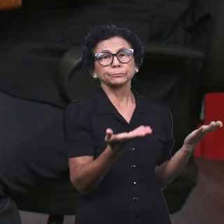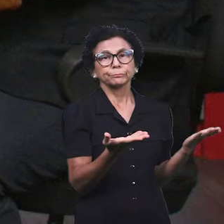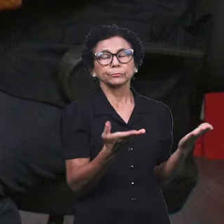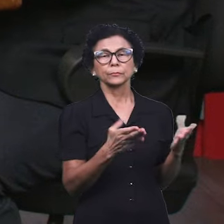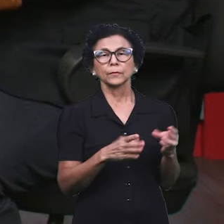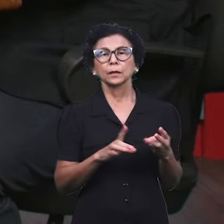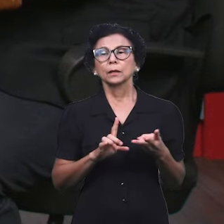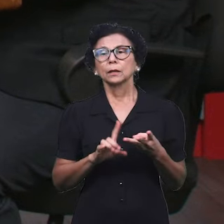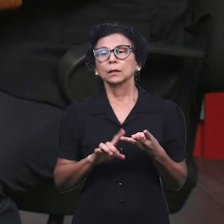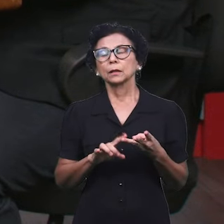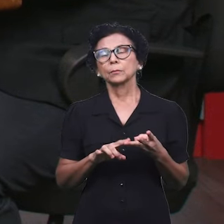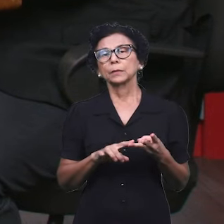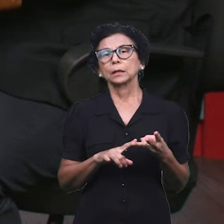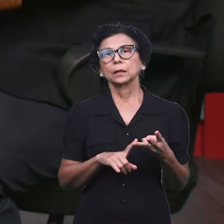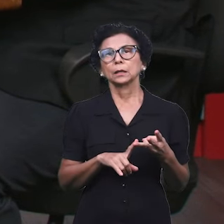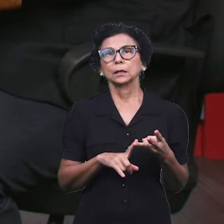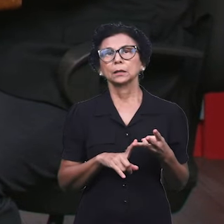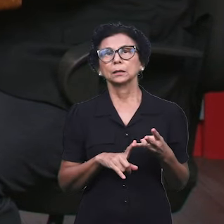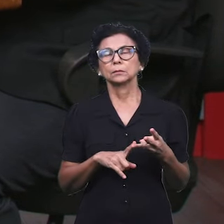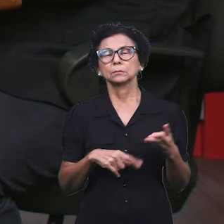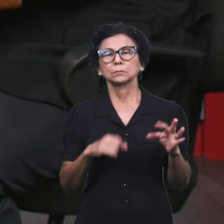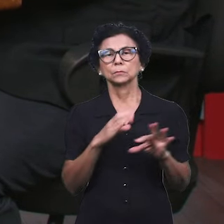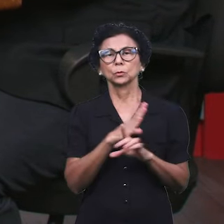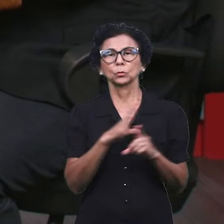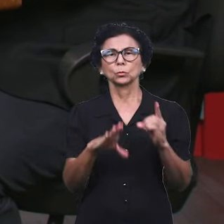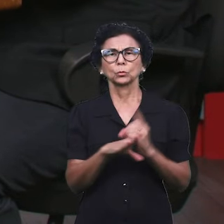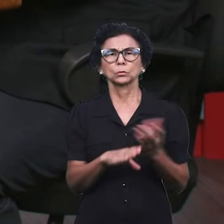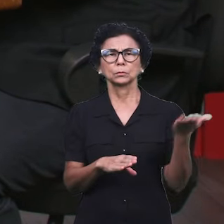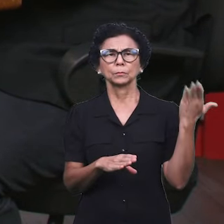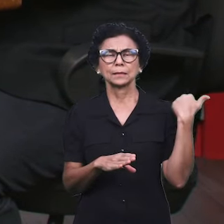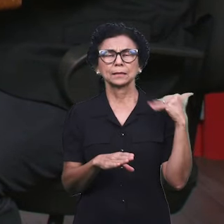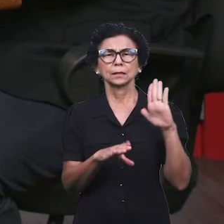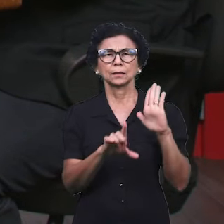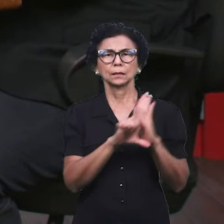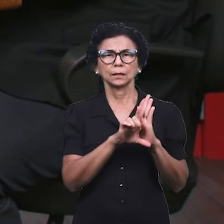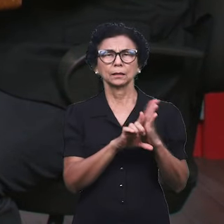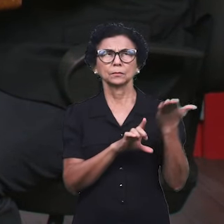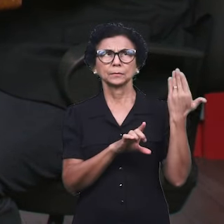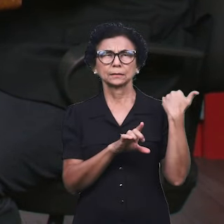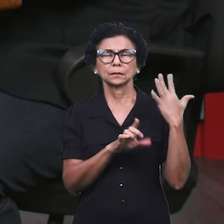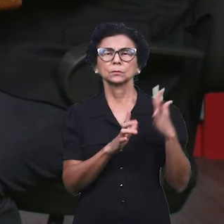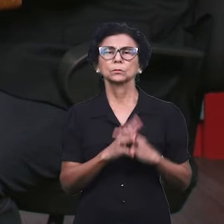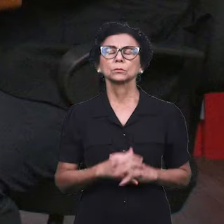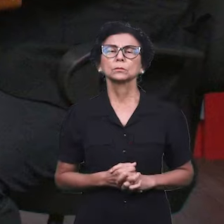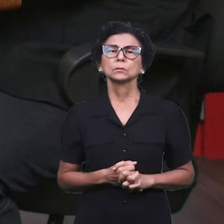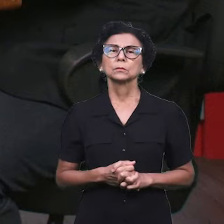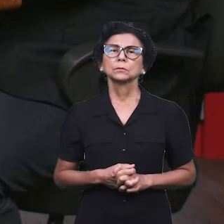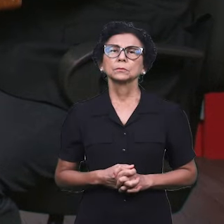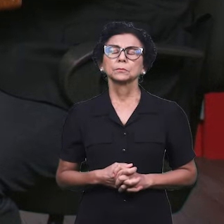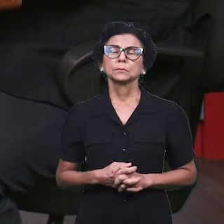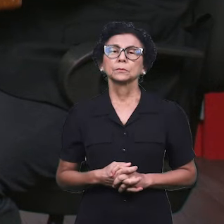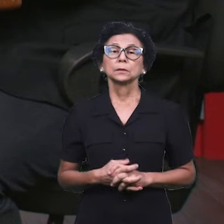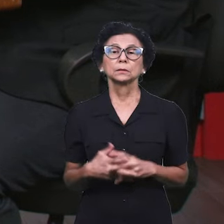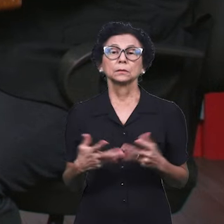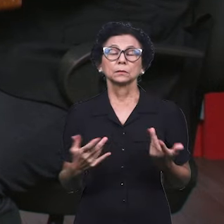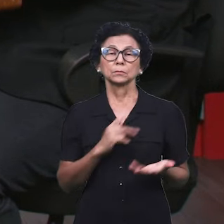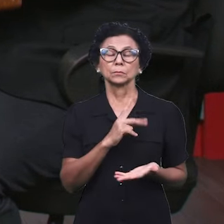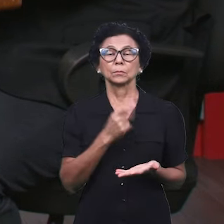do culto da lei do passado. Então, Paulo, essa carta aos Colossenses foi uma